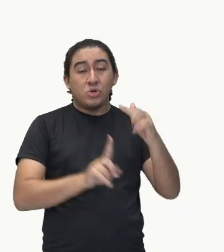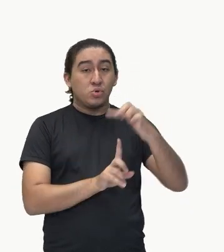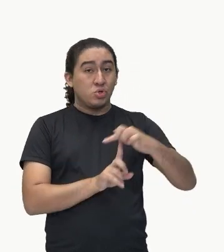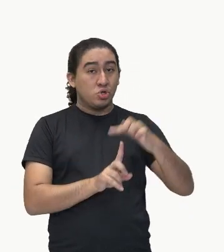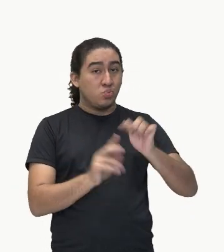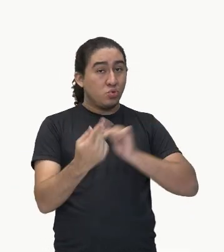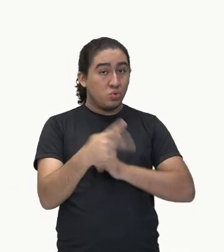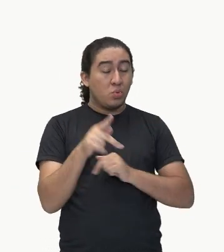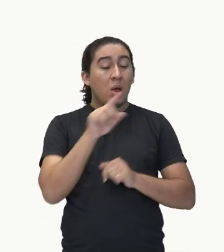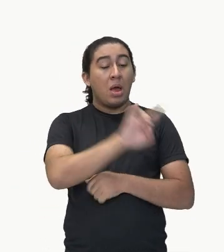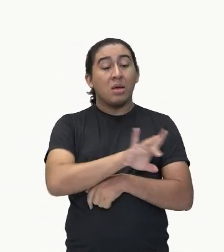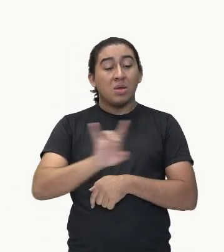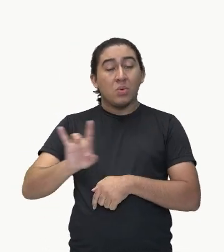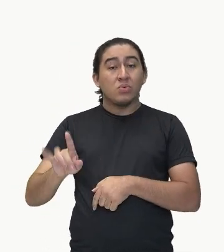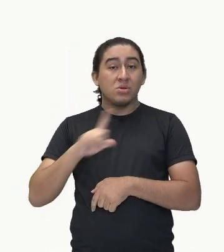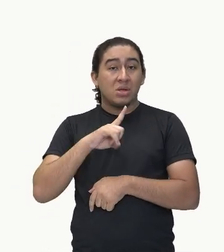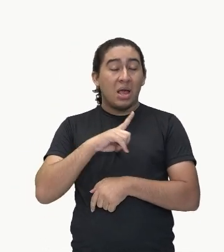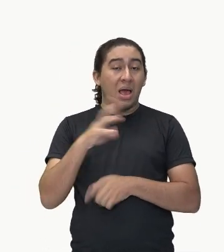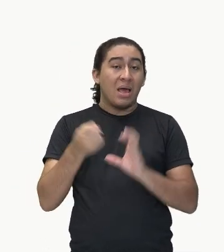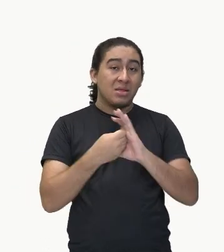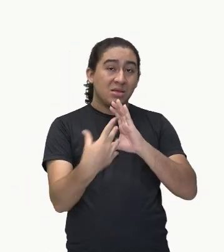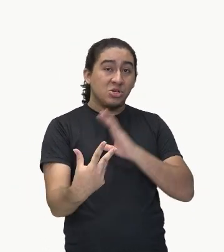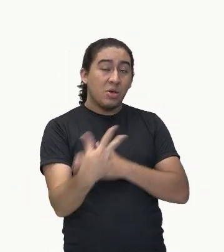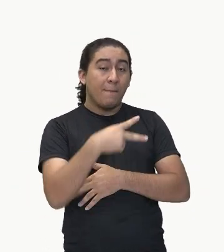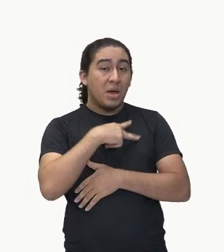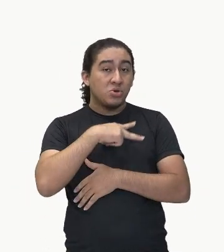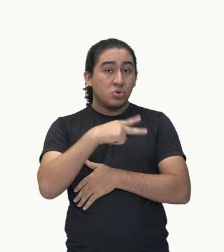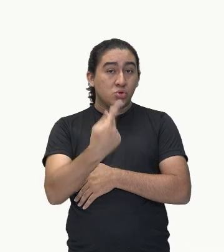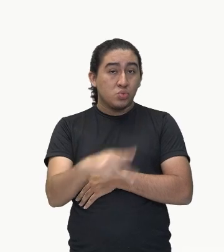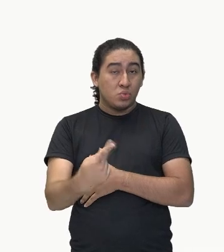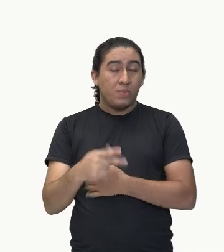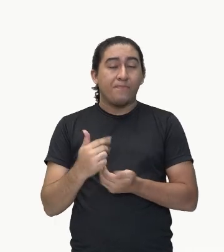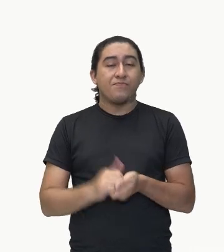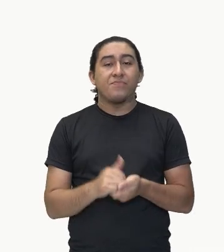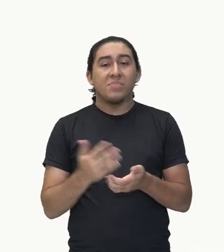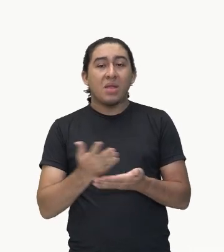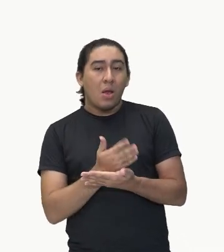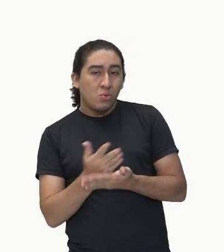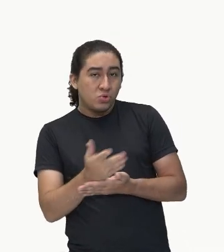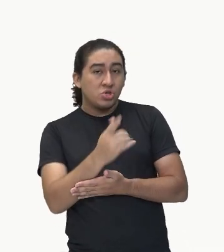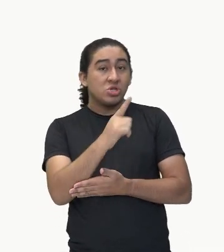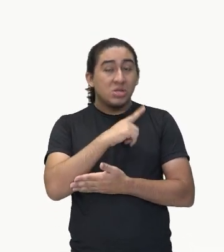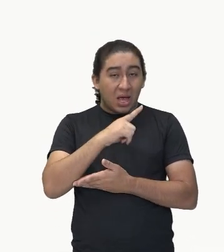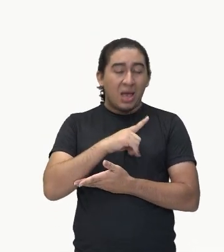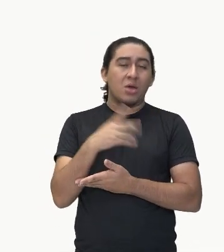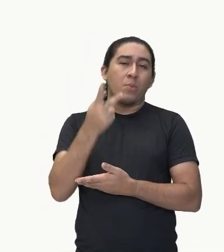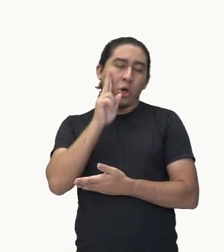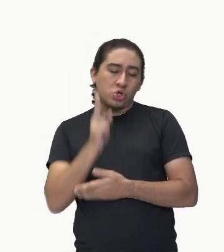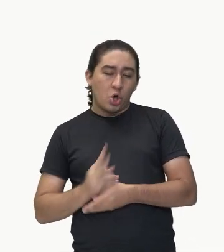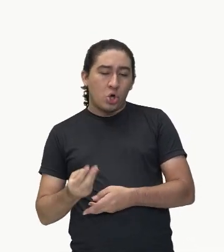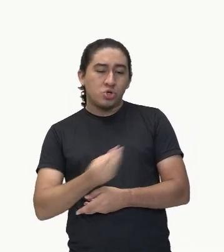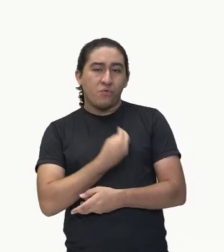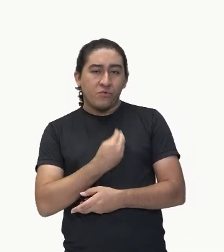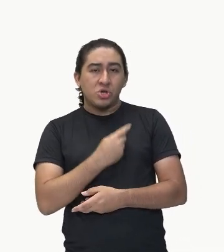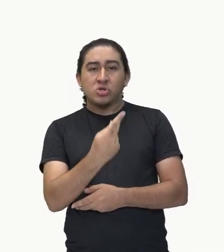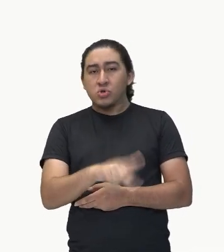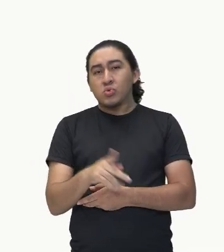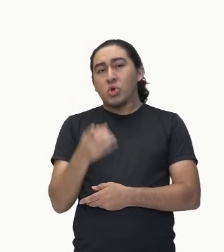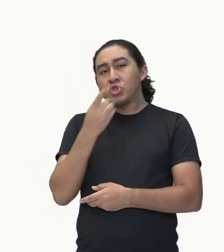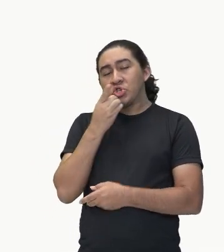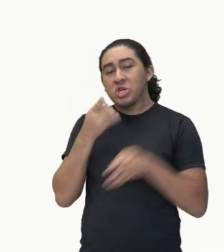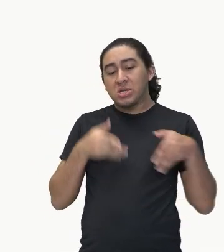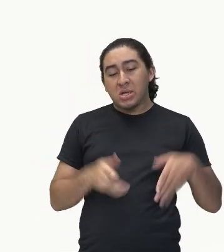próprio, particular. Alguns têm até biografia própria, data de nascimento,